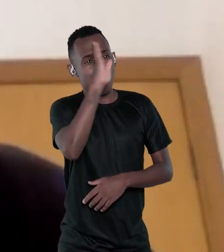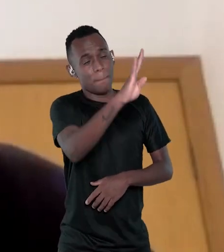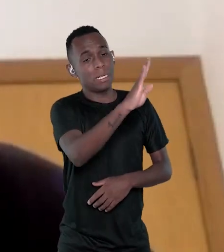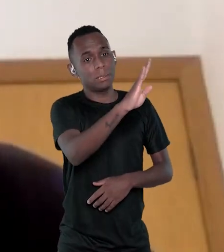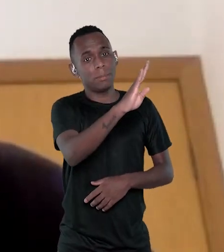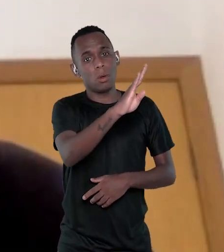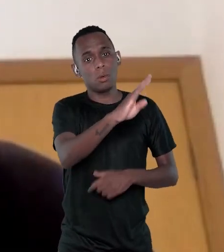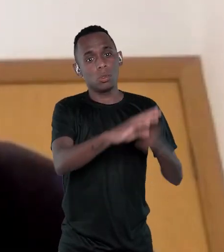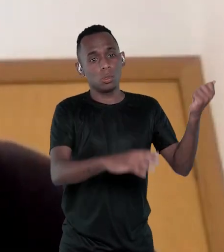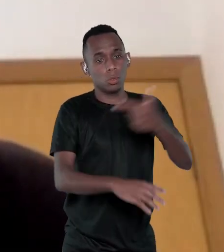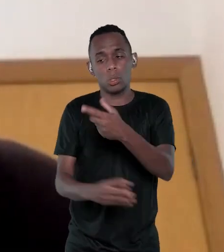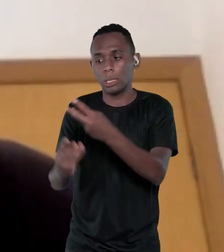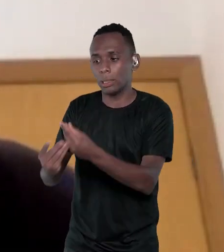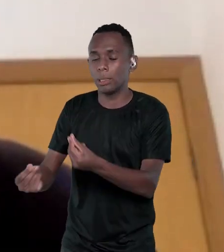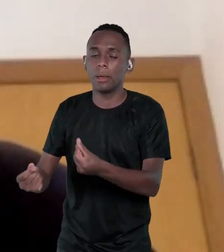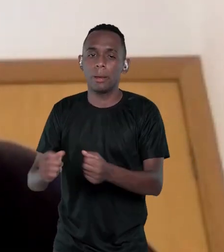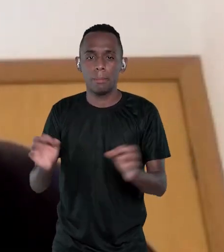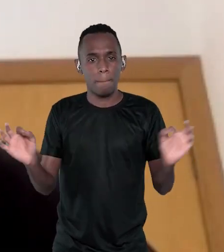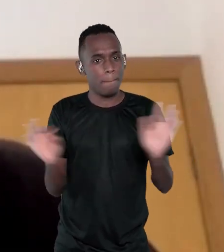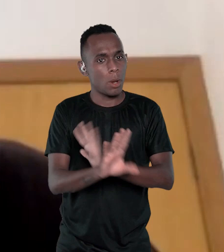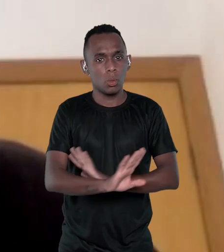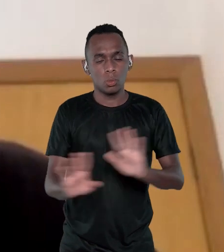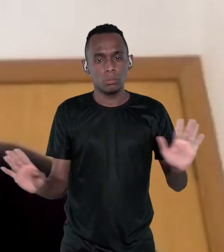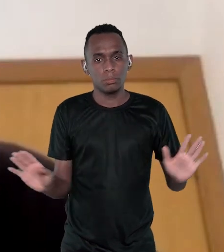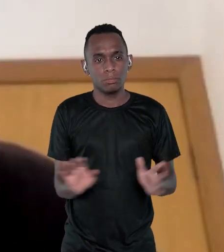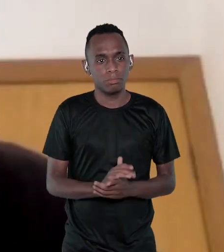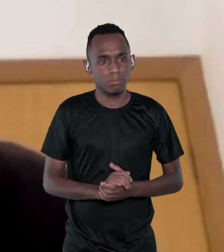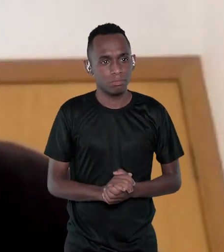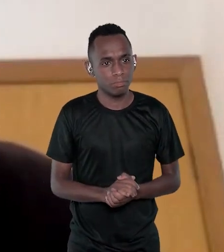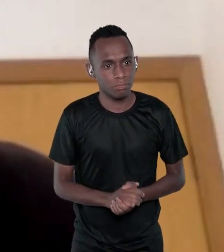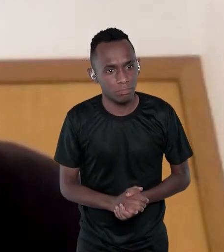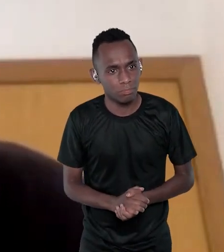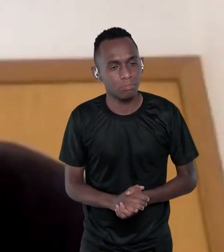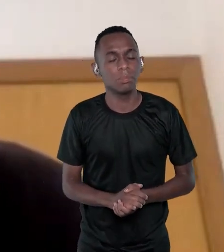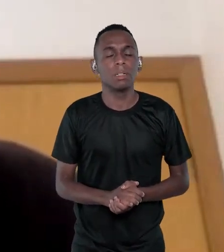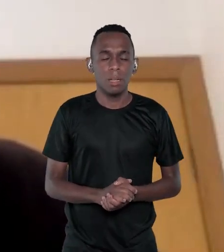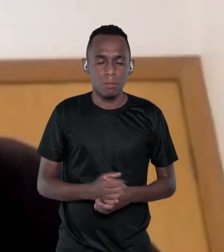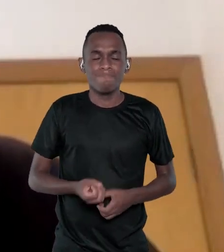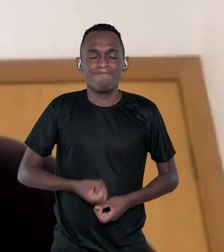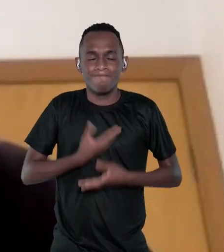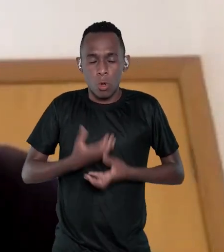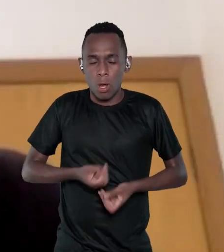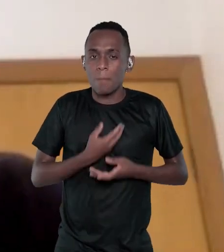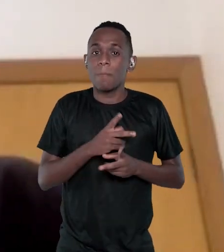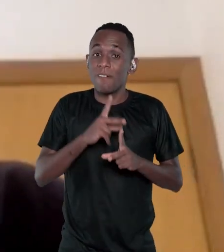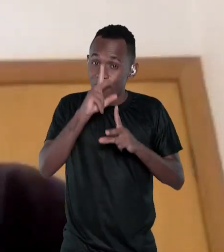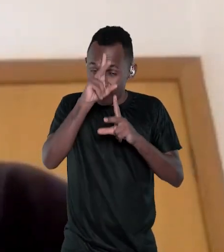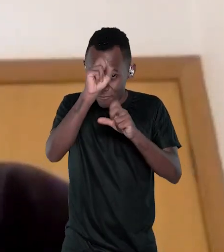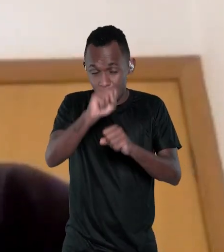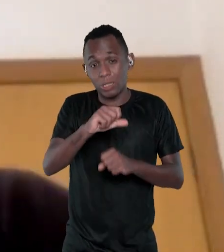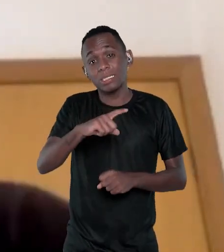do vale valem mais do que pesam. Ponto final.